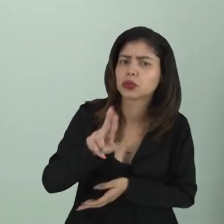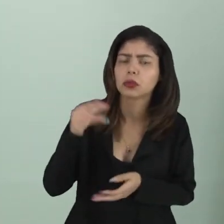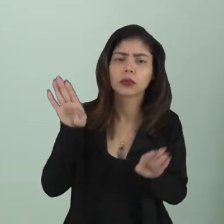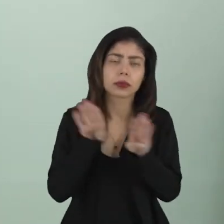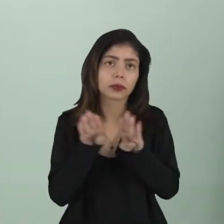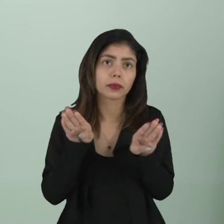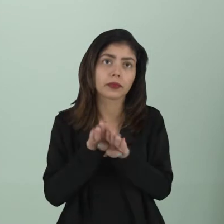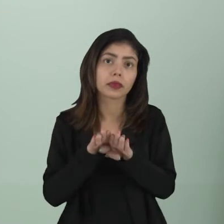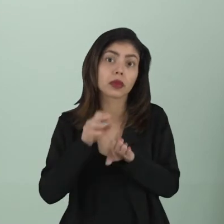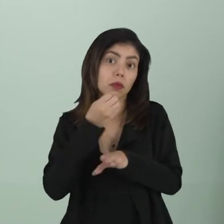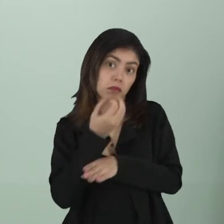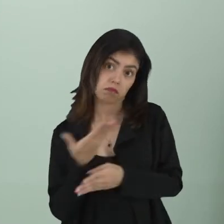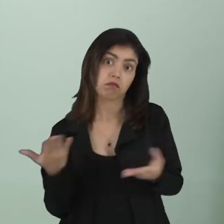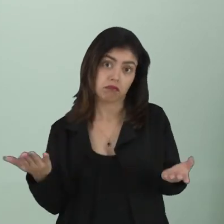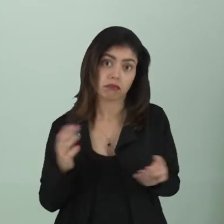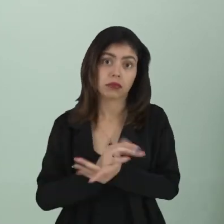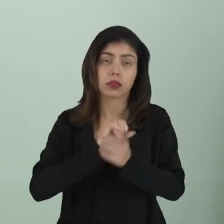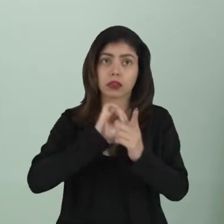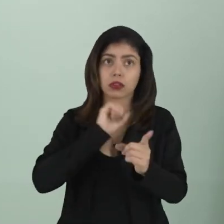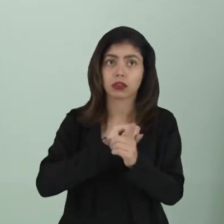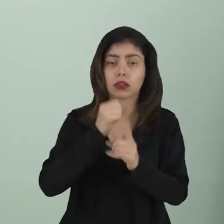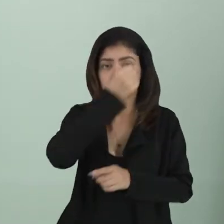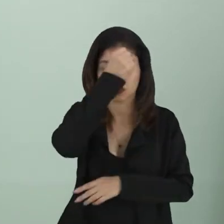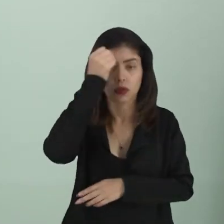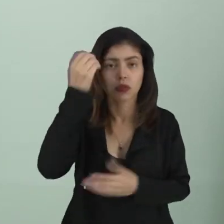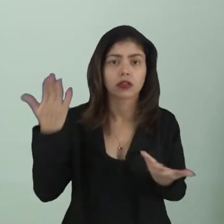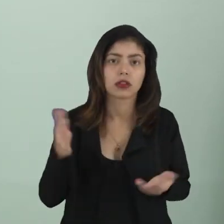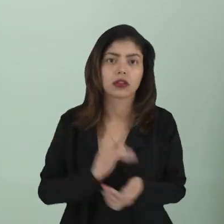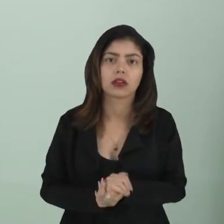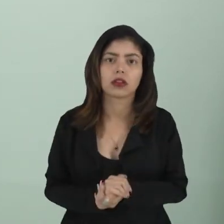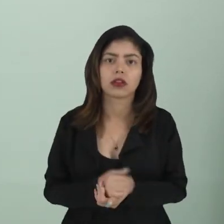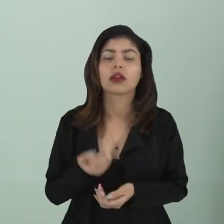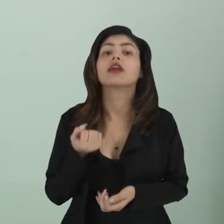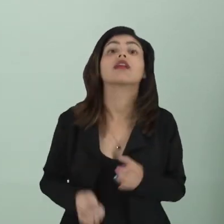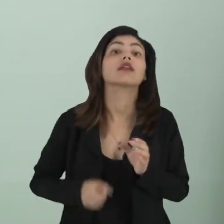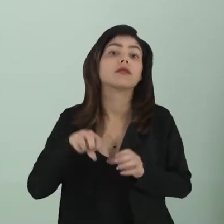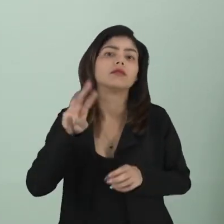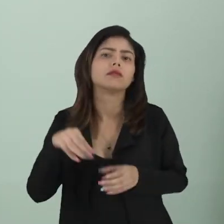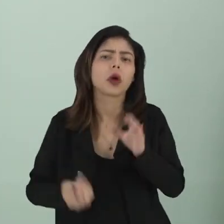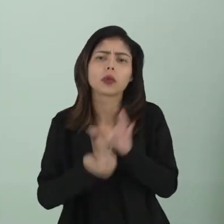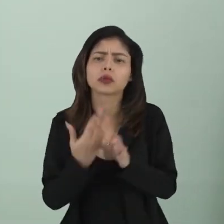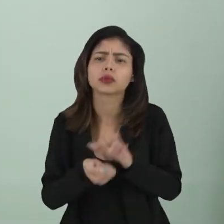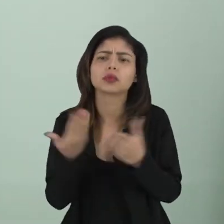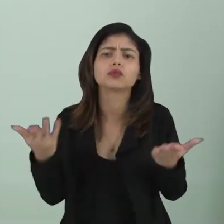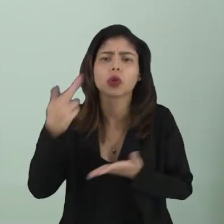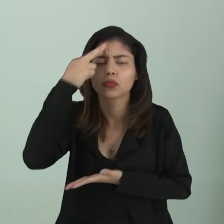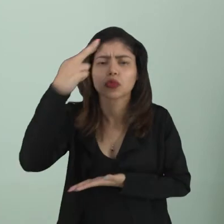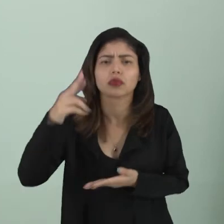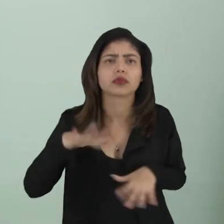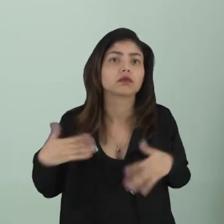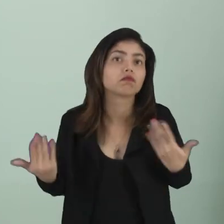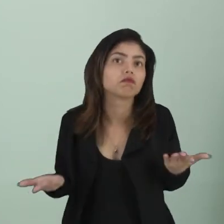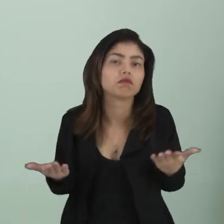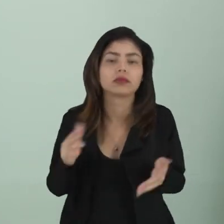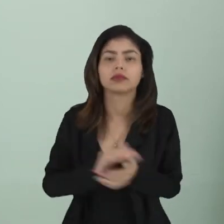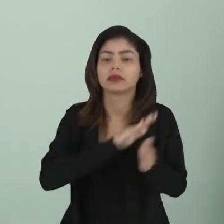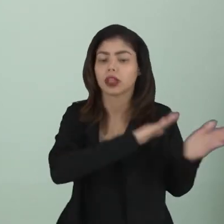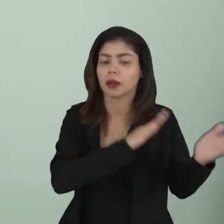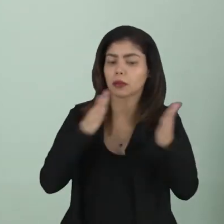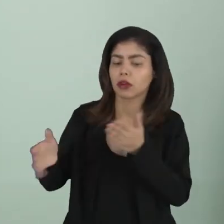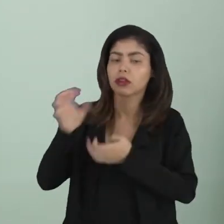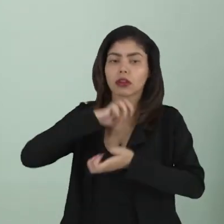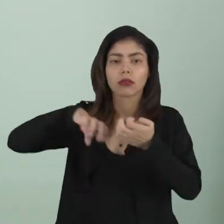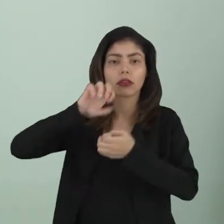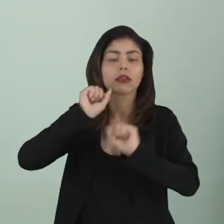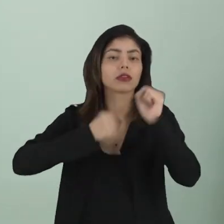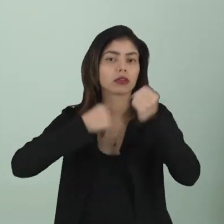expressão bem sociológica, quem é o proprietário dos meios de produção? A partir da Revolução Industrial, nós temos